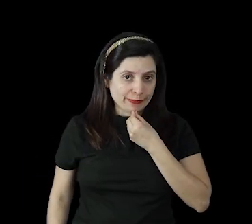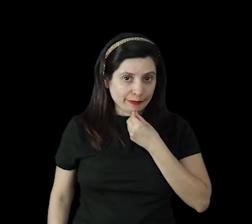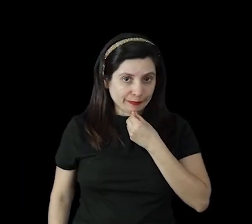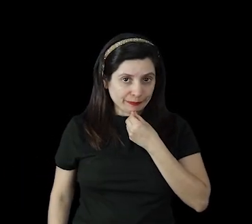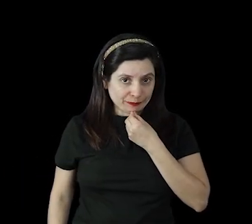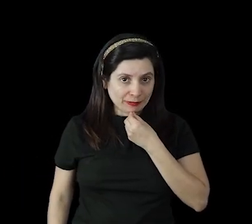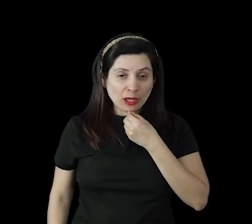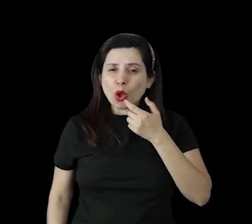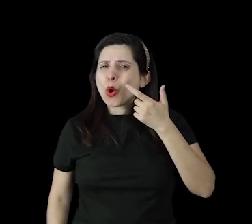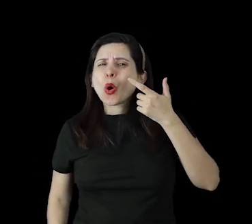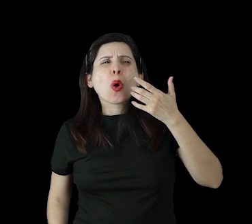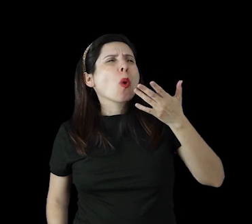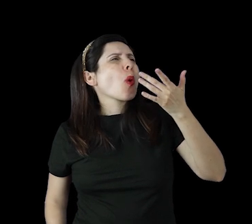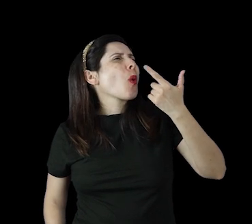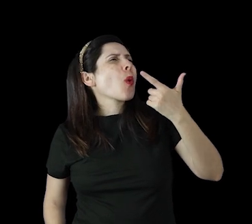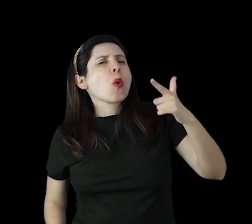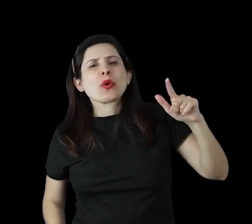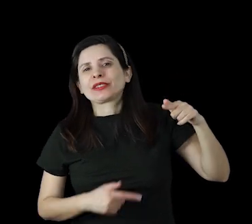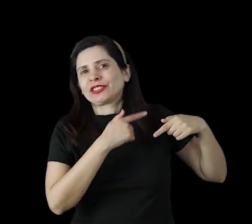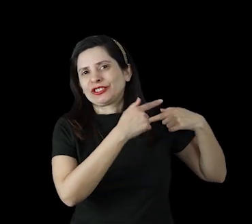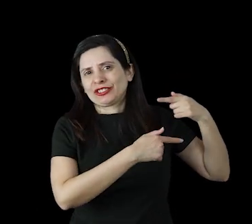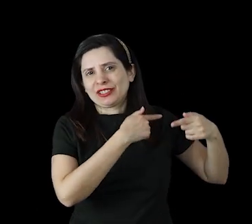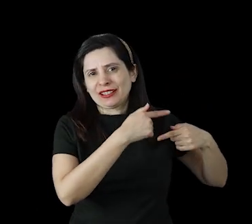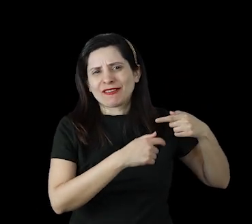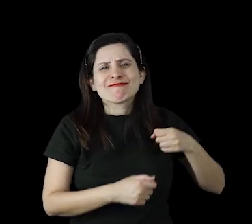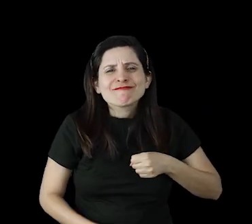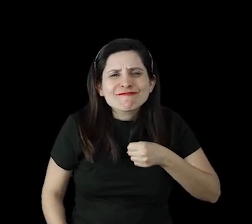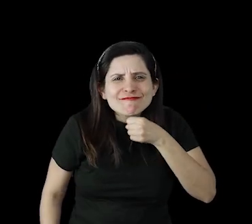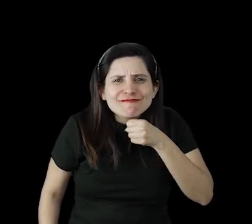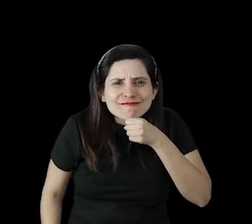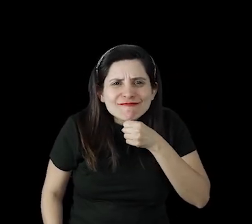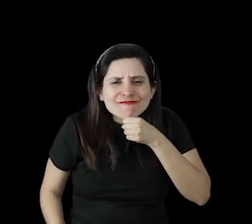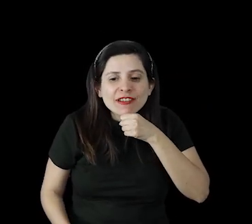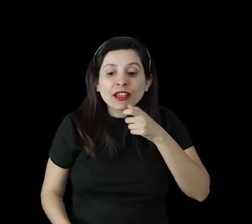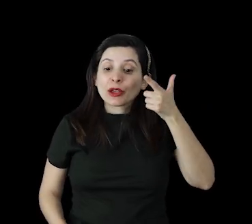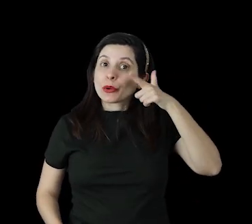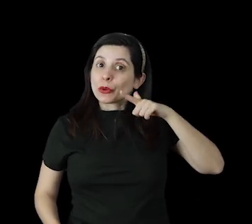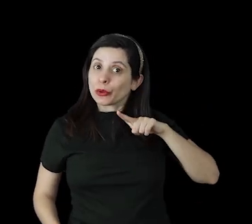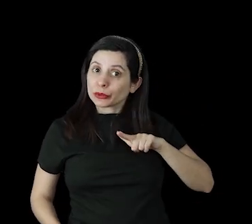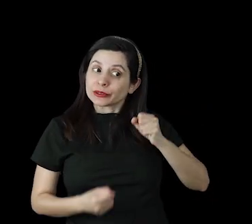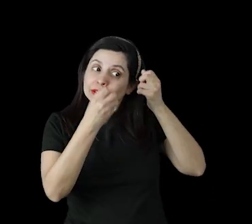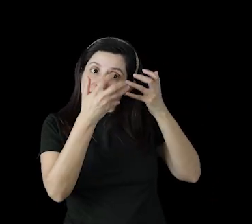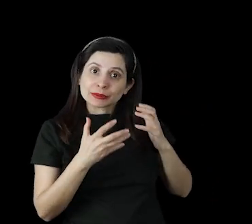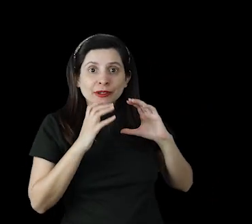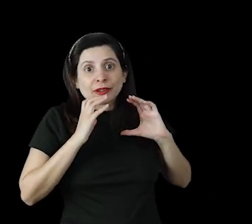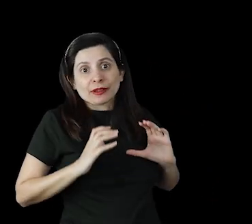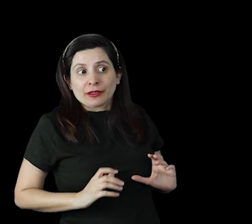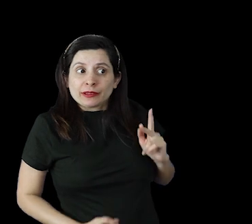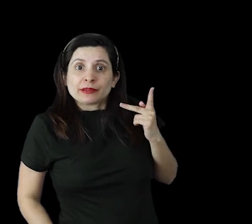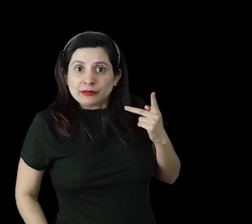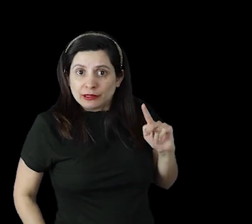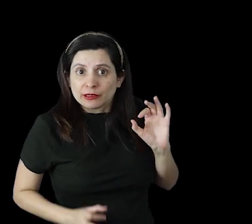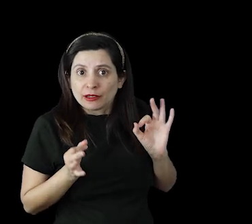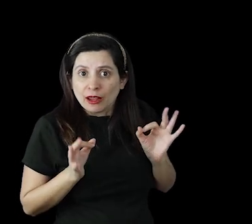de outras gerações, né, principalmente mais velhas, a gente consegue justificar o comportamento deles,